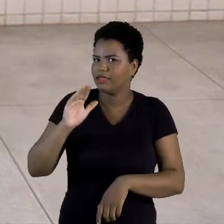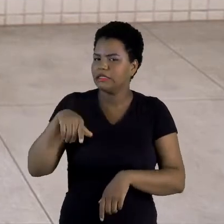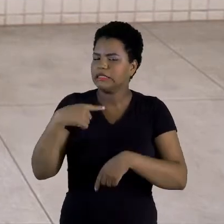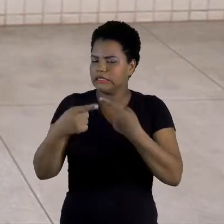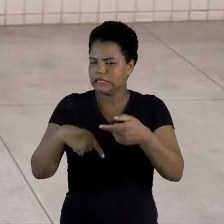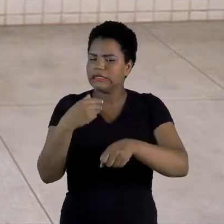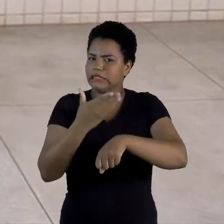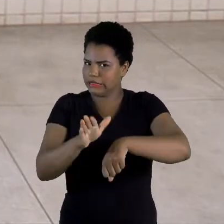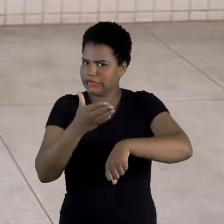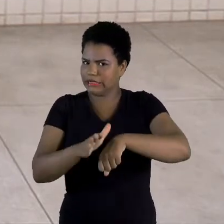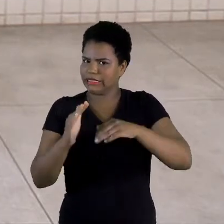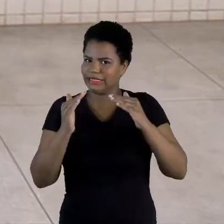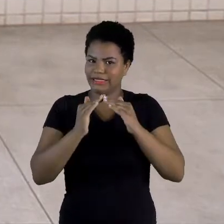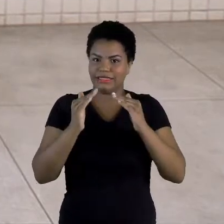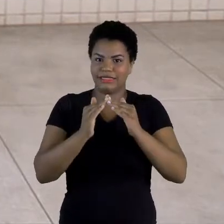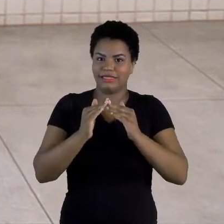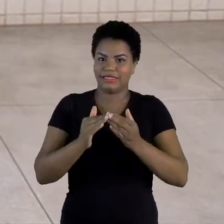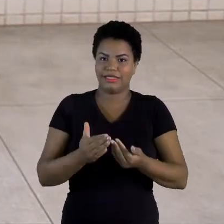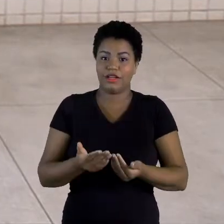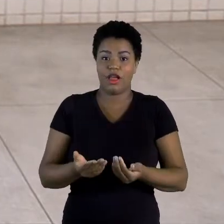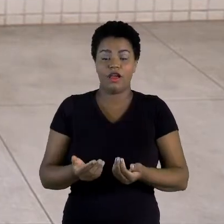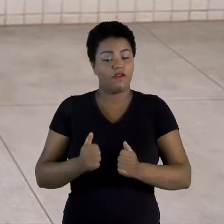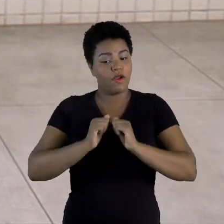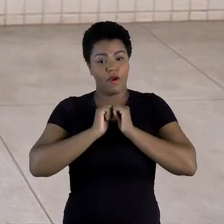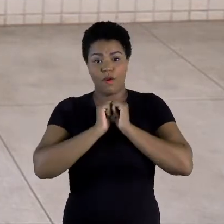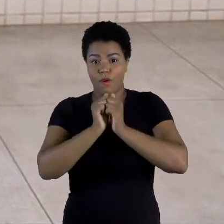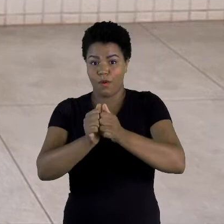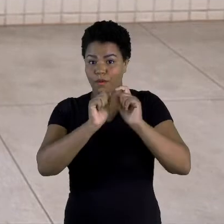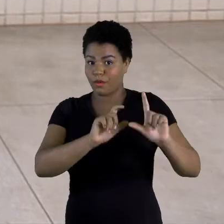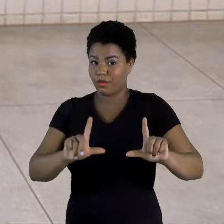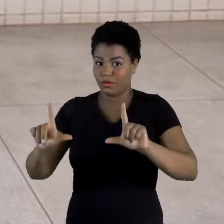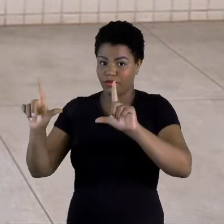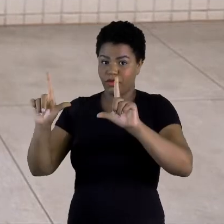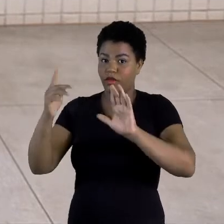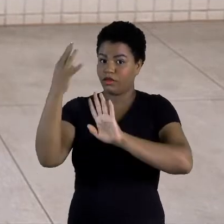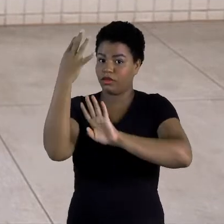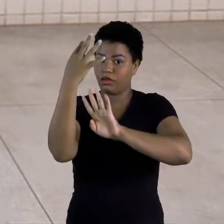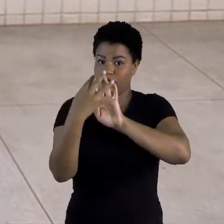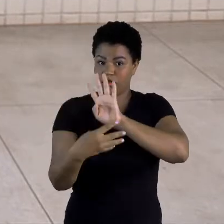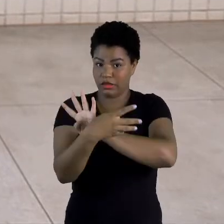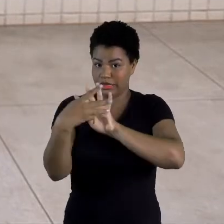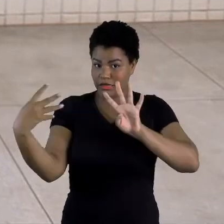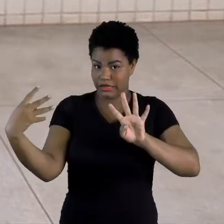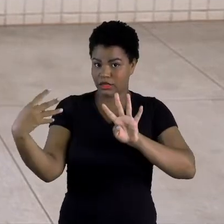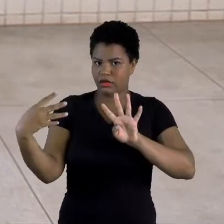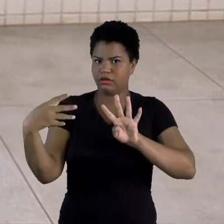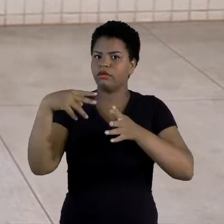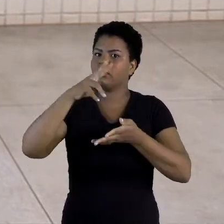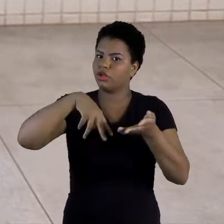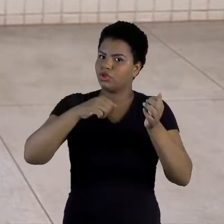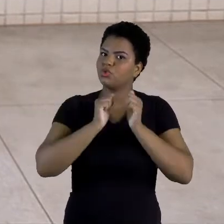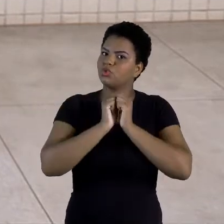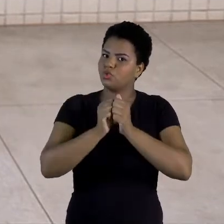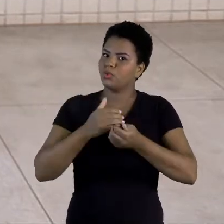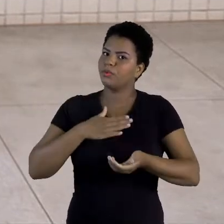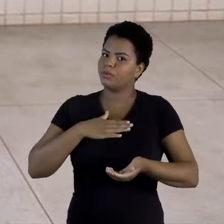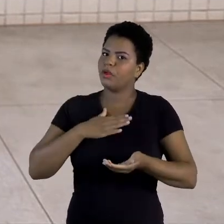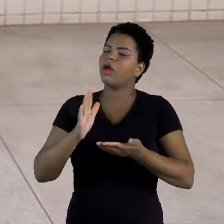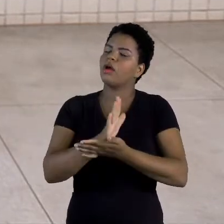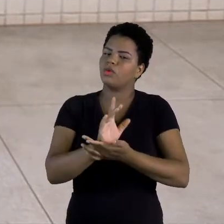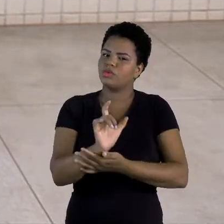em casa, nós vamos acompanhar na tela também uma tabela e vocês vão ler comigo algumas